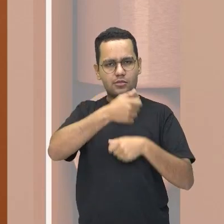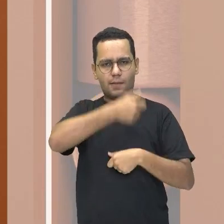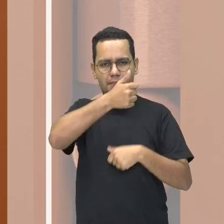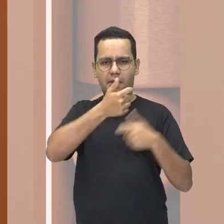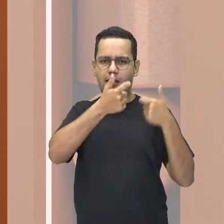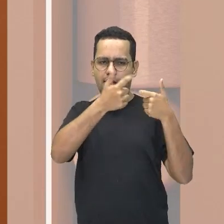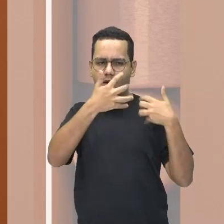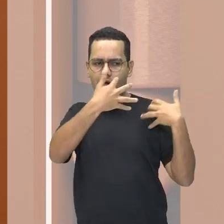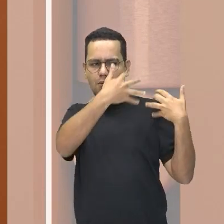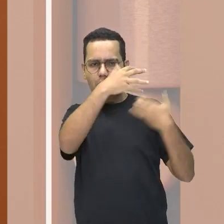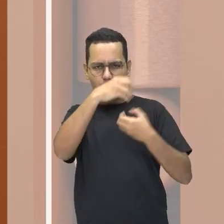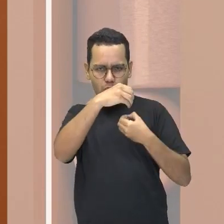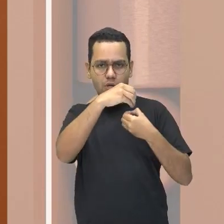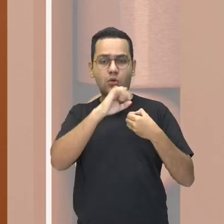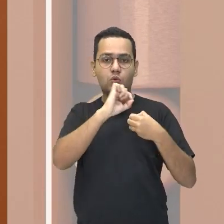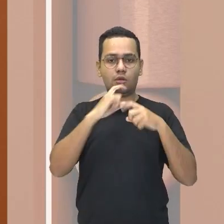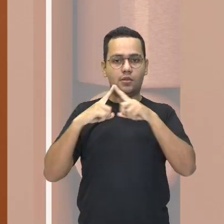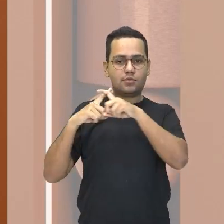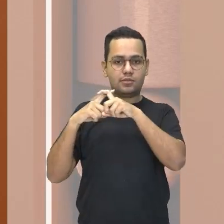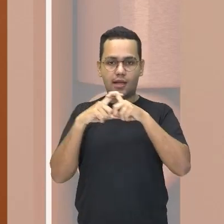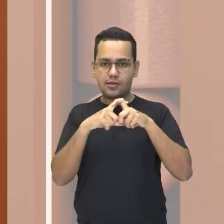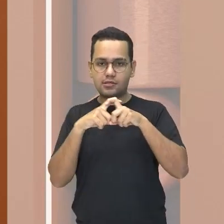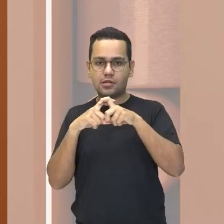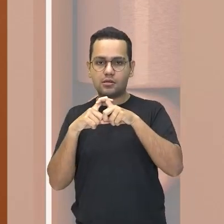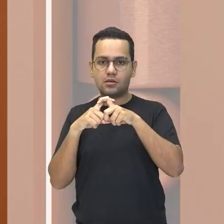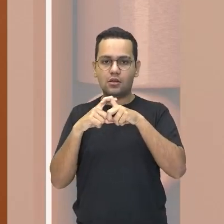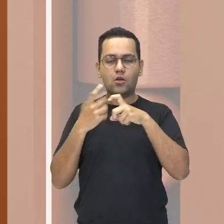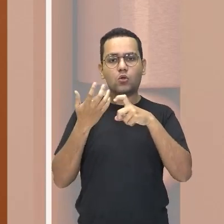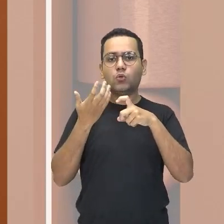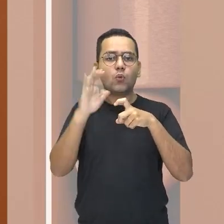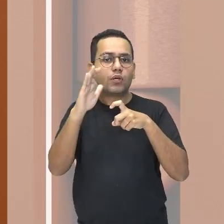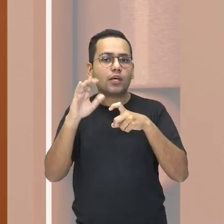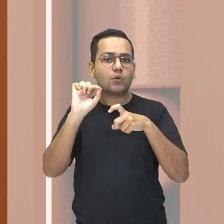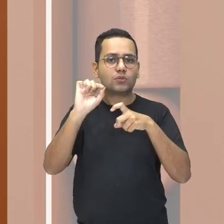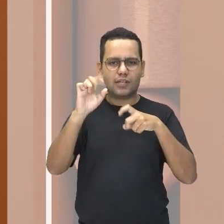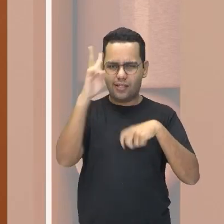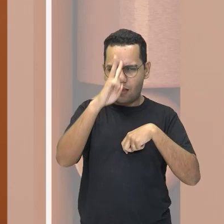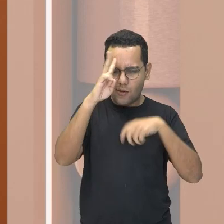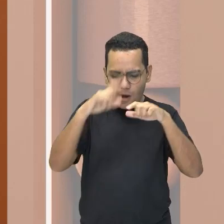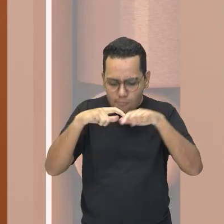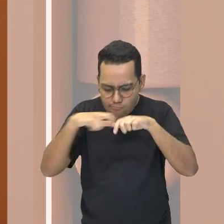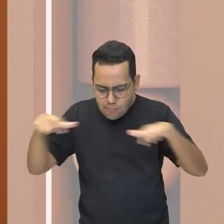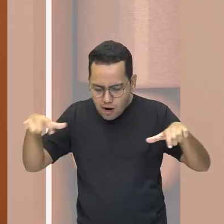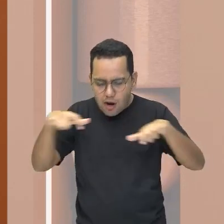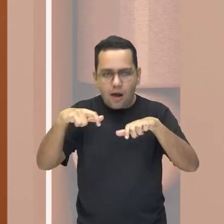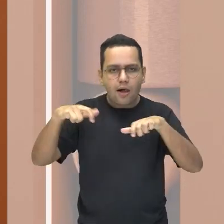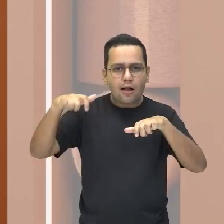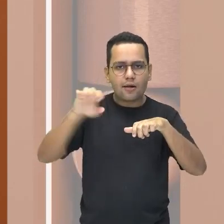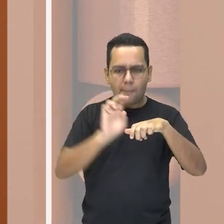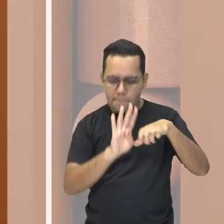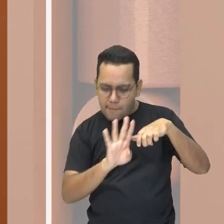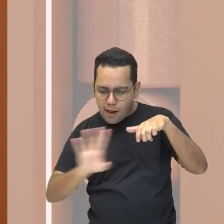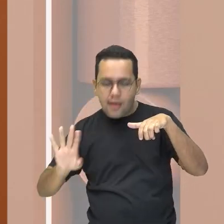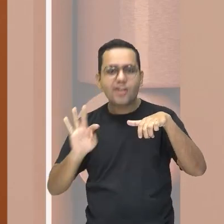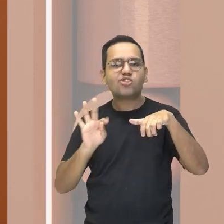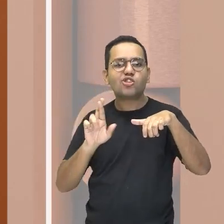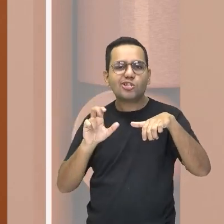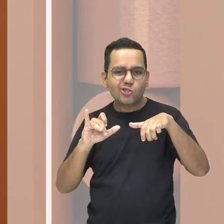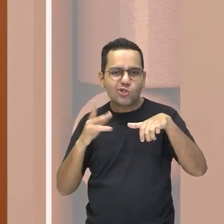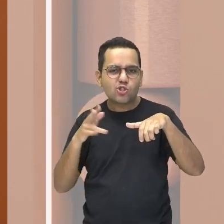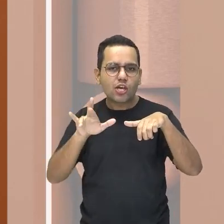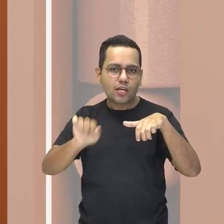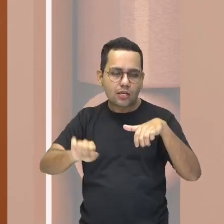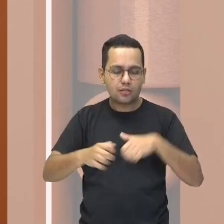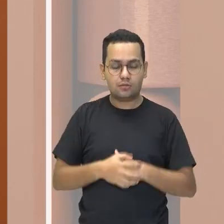os nazistas não quiseram se entrincheirar, como fizeram lá atrás. Os franceses decidiram fazer